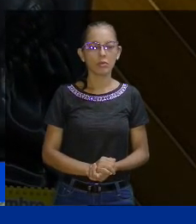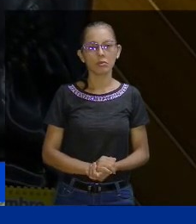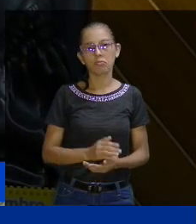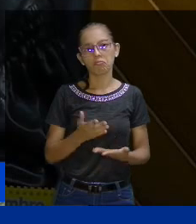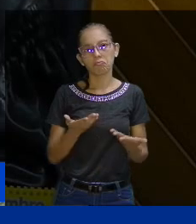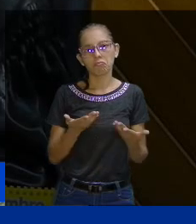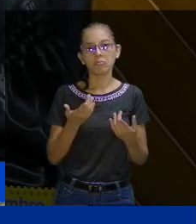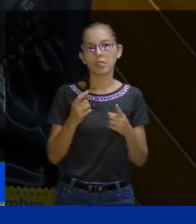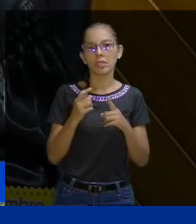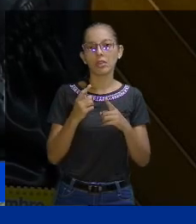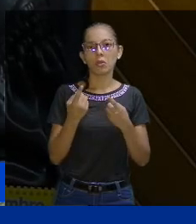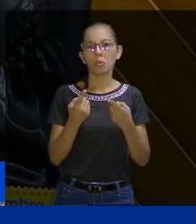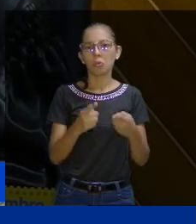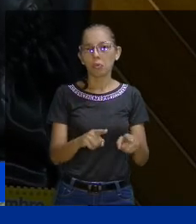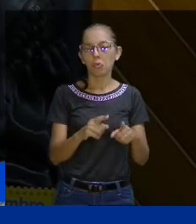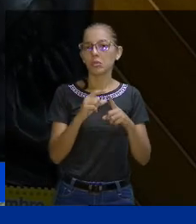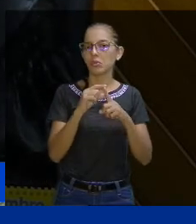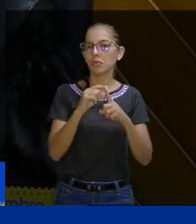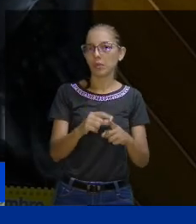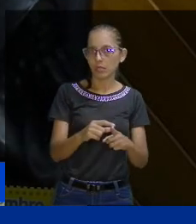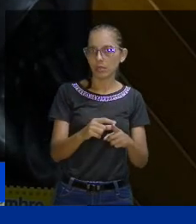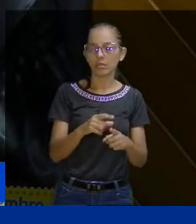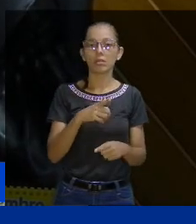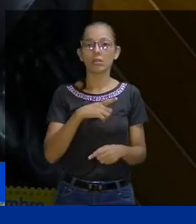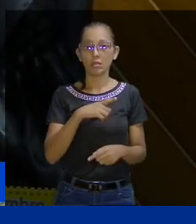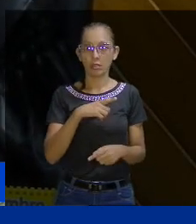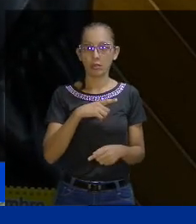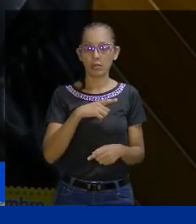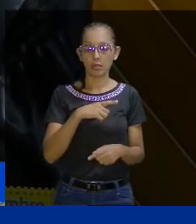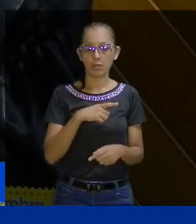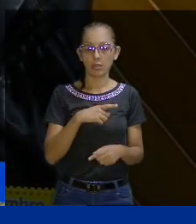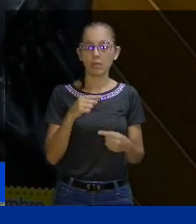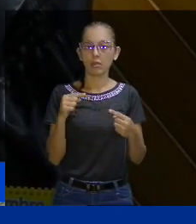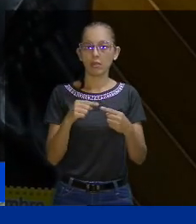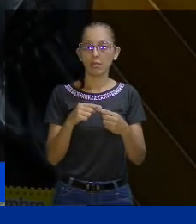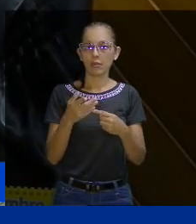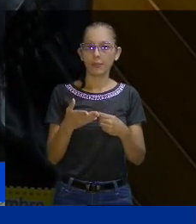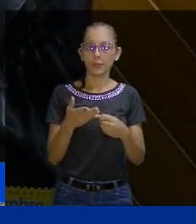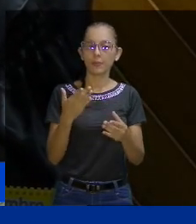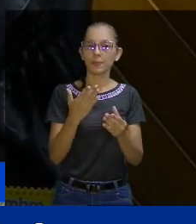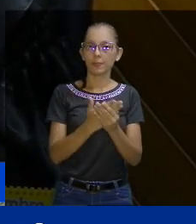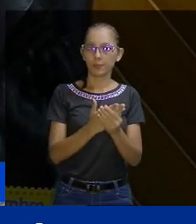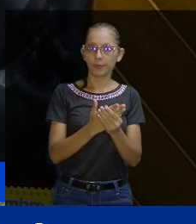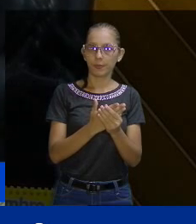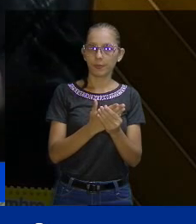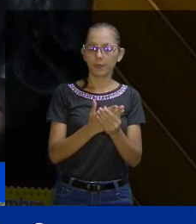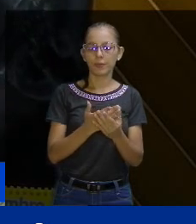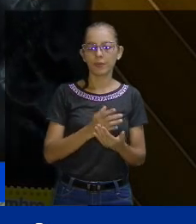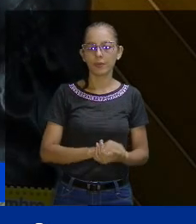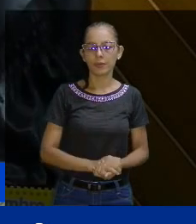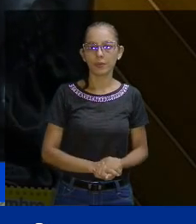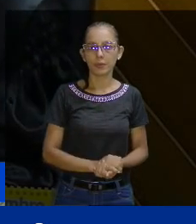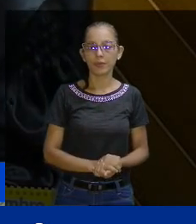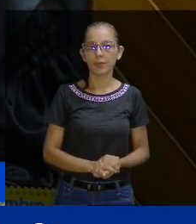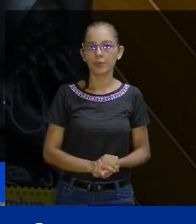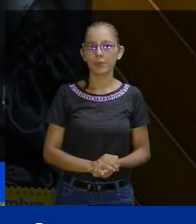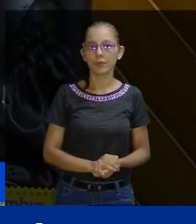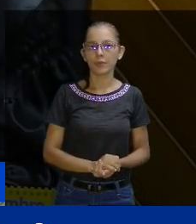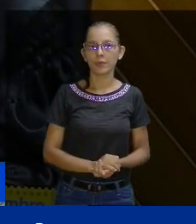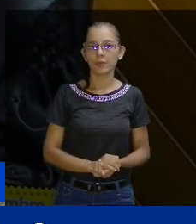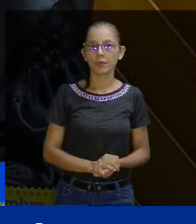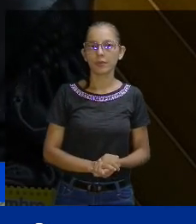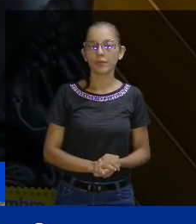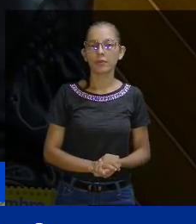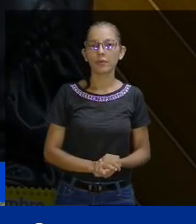ofensa ou risco ao próprio processo eleitoral, a ordem pública na perspectiva do